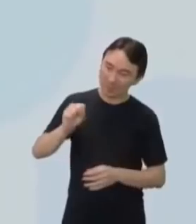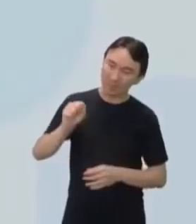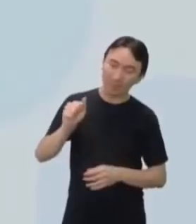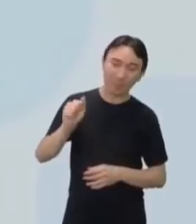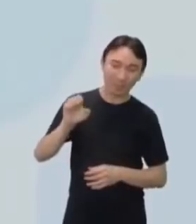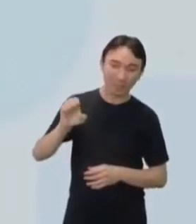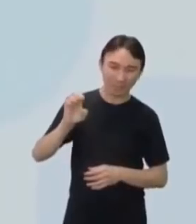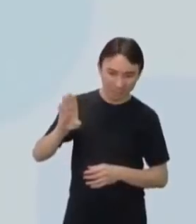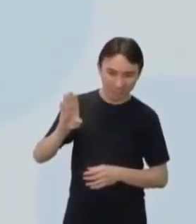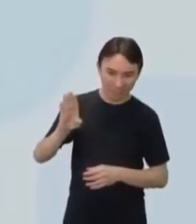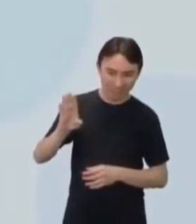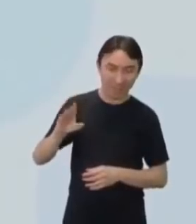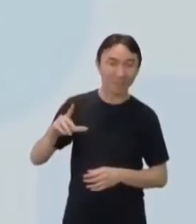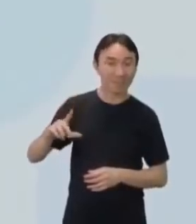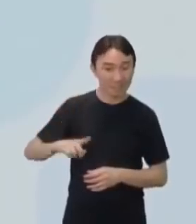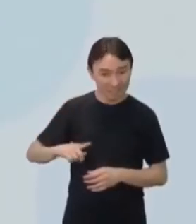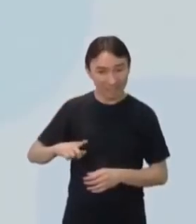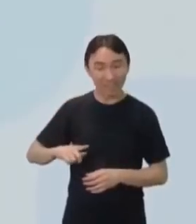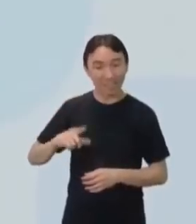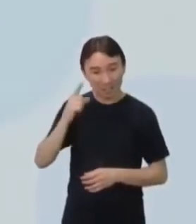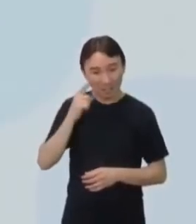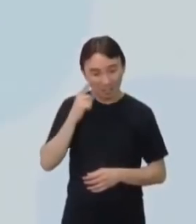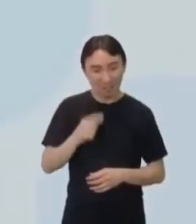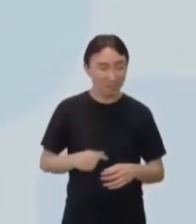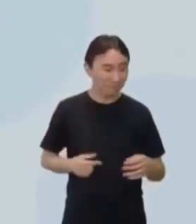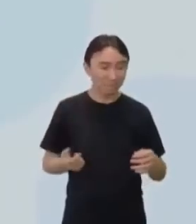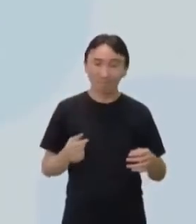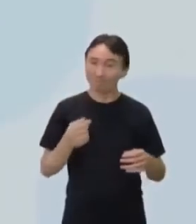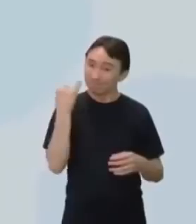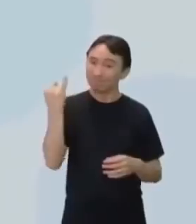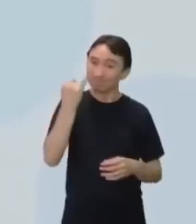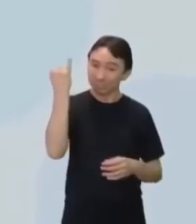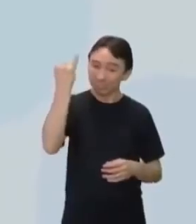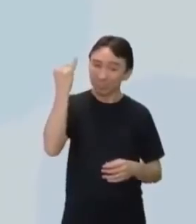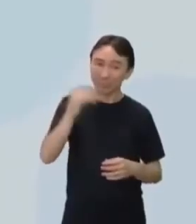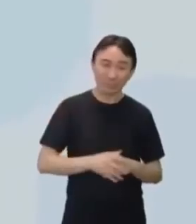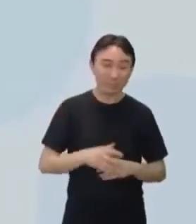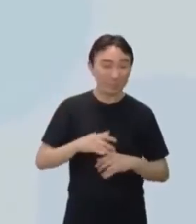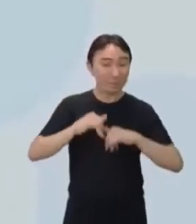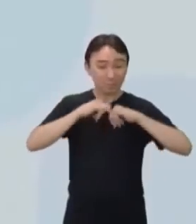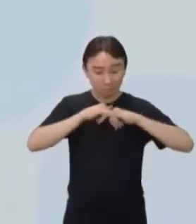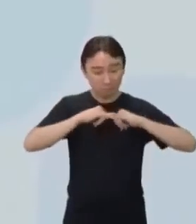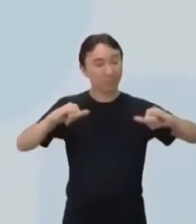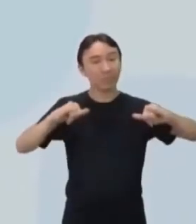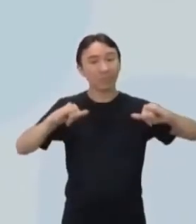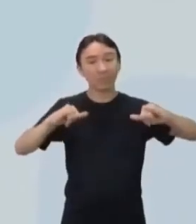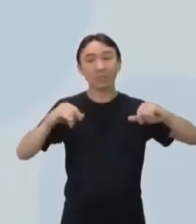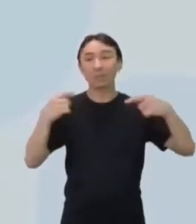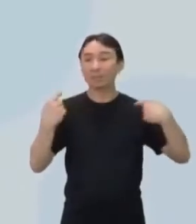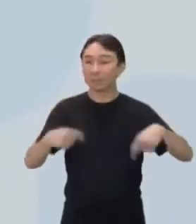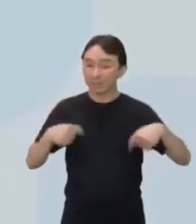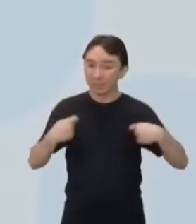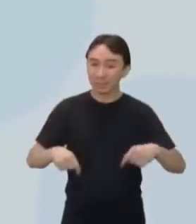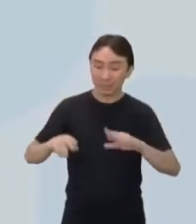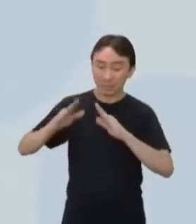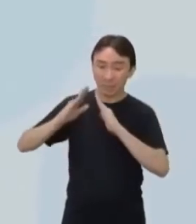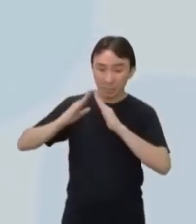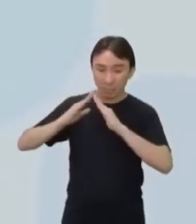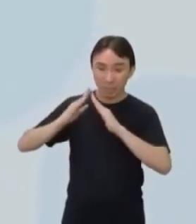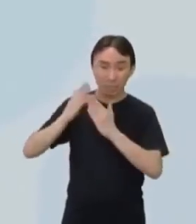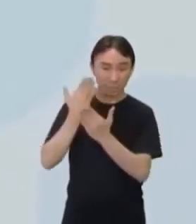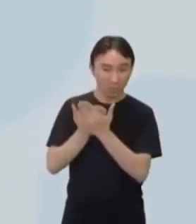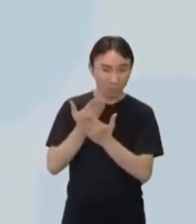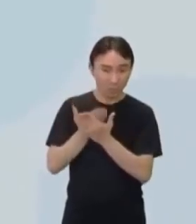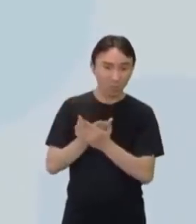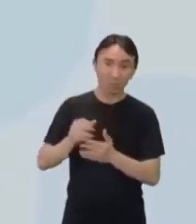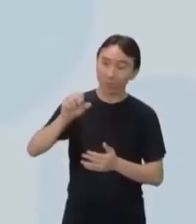o resultado só vai ser publicado, ele só é publicado, né, se a escola atinge um mínimo de